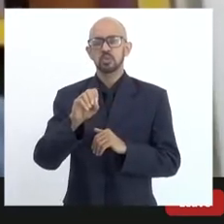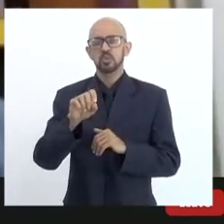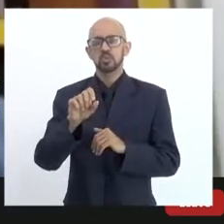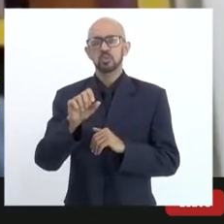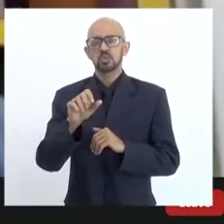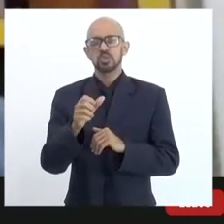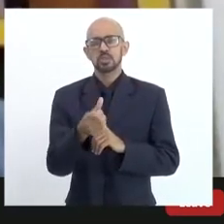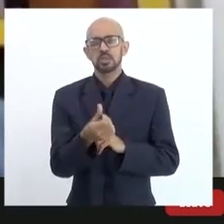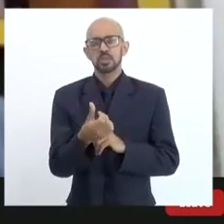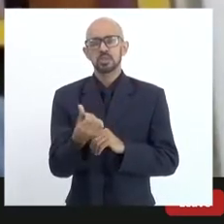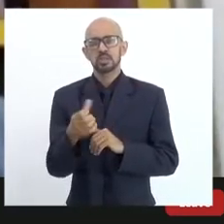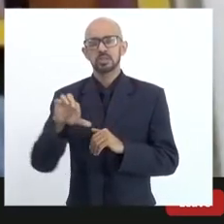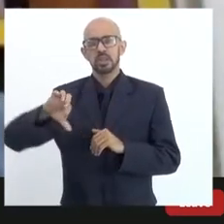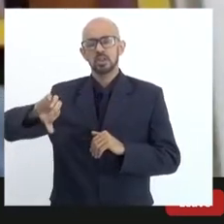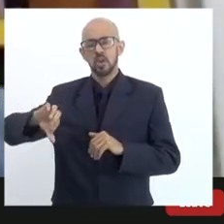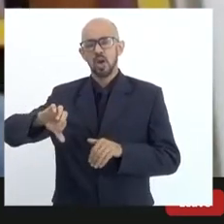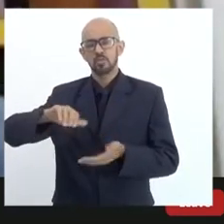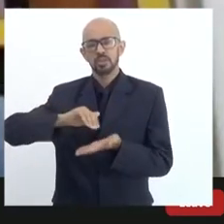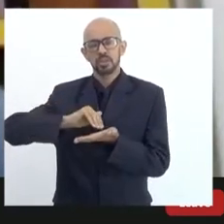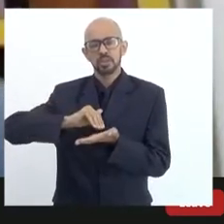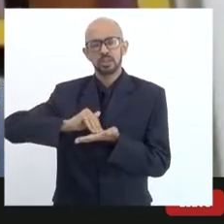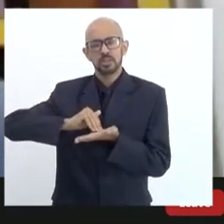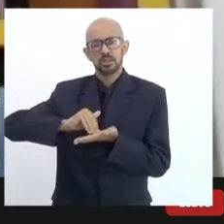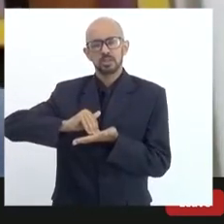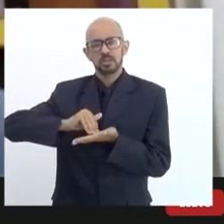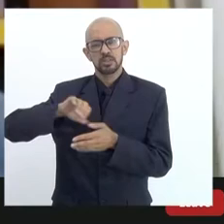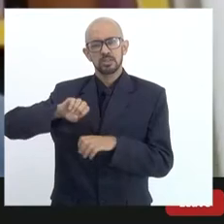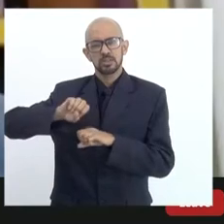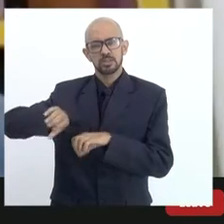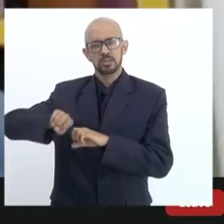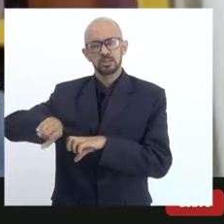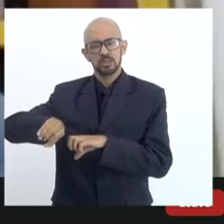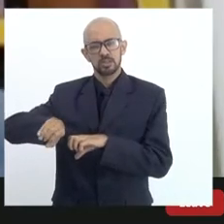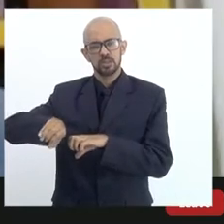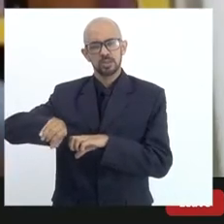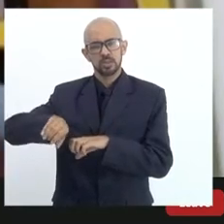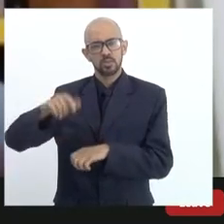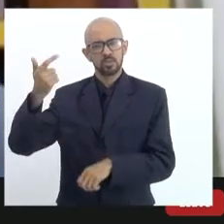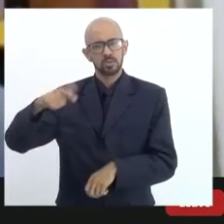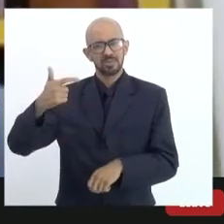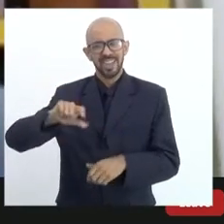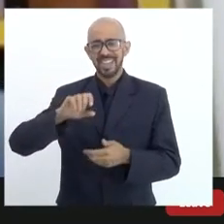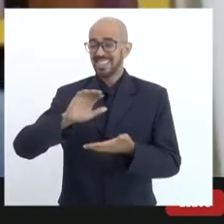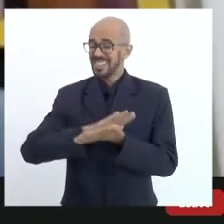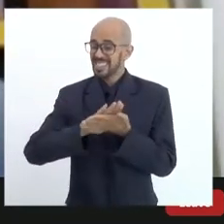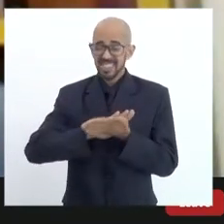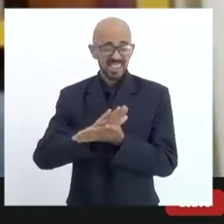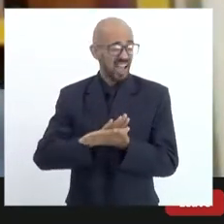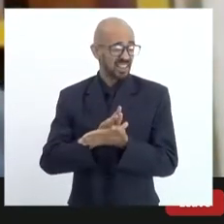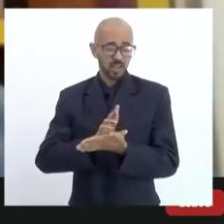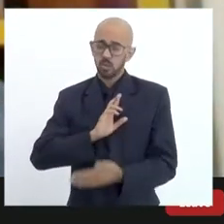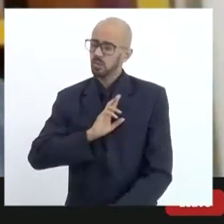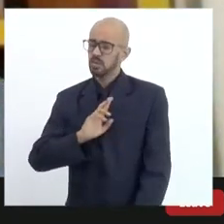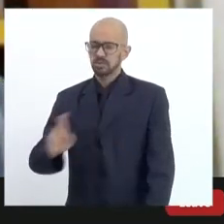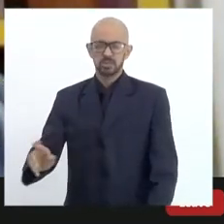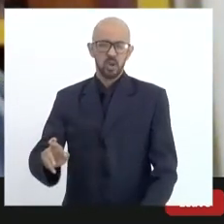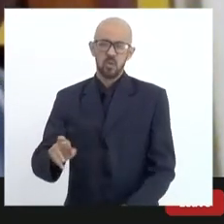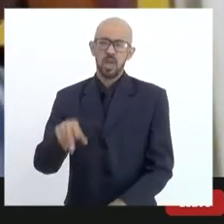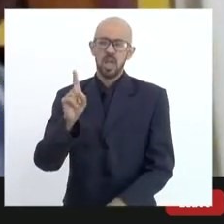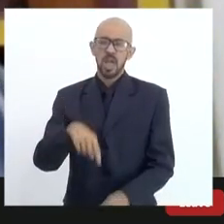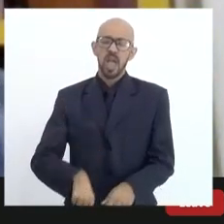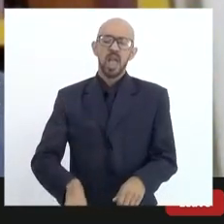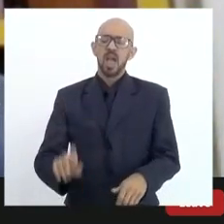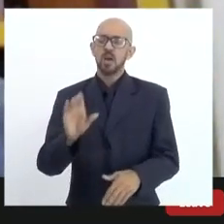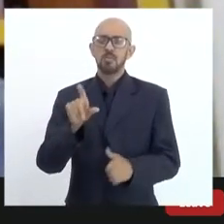Educação. É uma lei que não tem nada a ver com religião, é uma lei que não tem nada a ver com religião, é uma lei que fala de cultura e